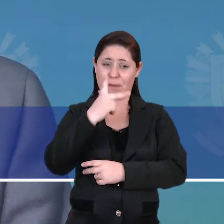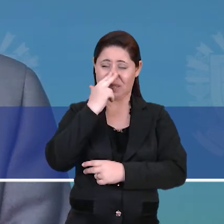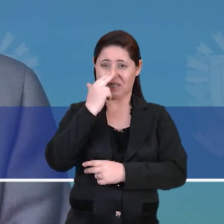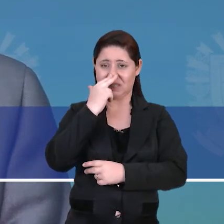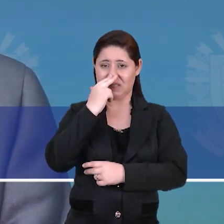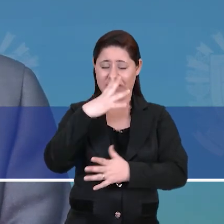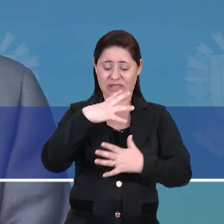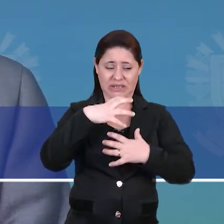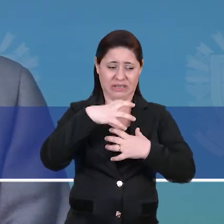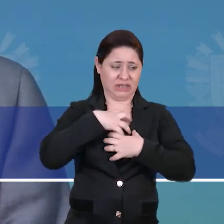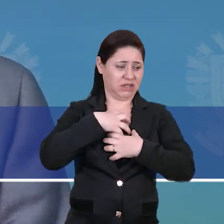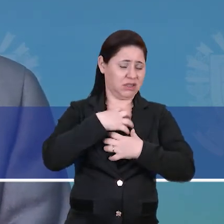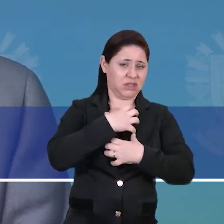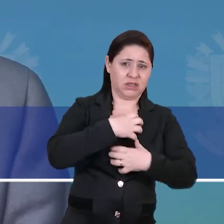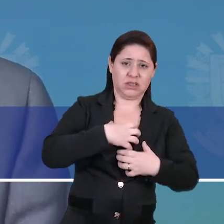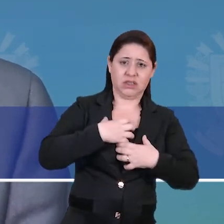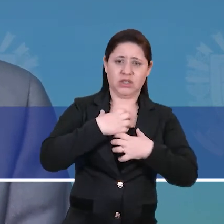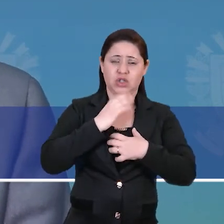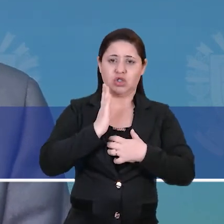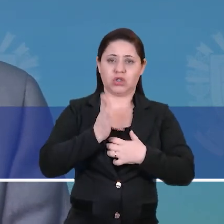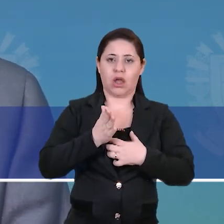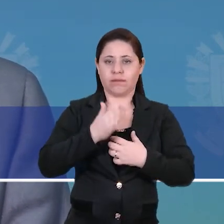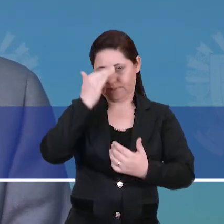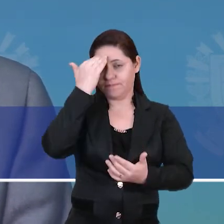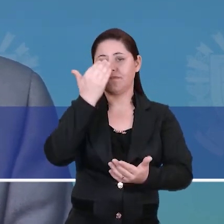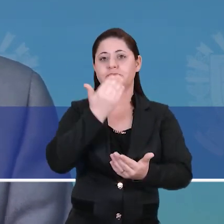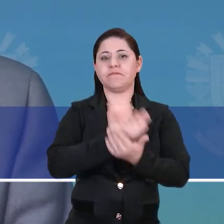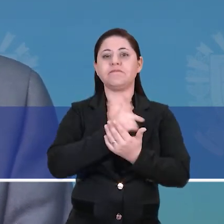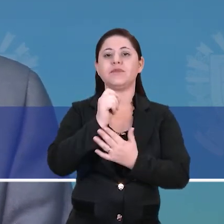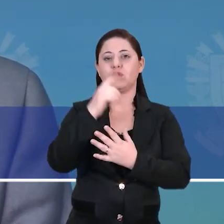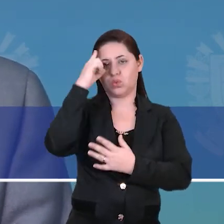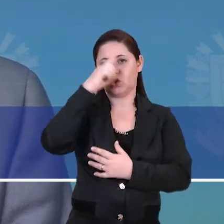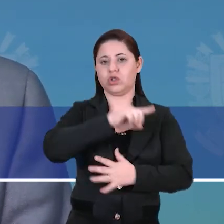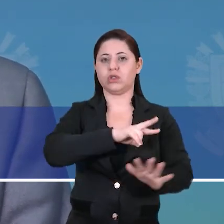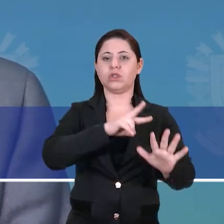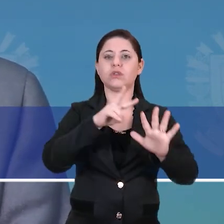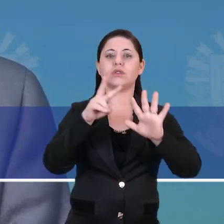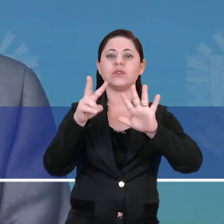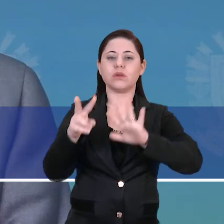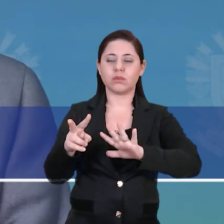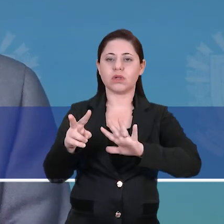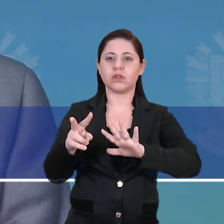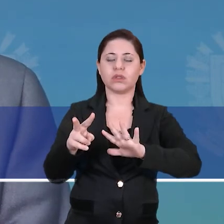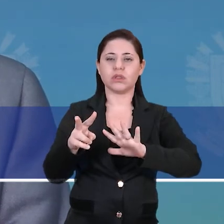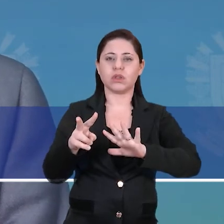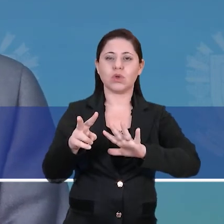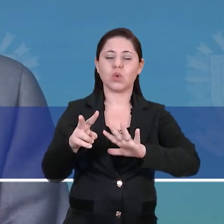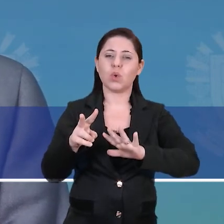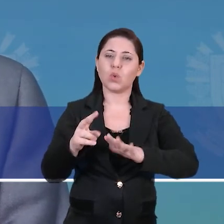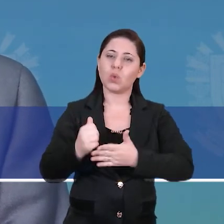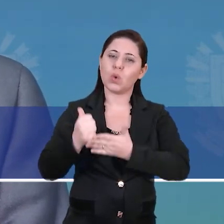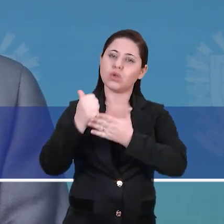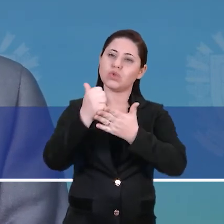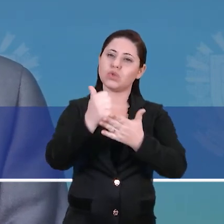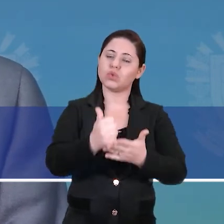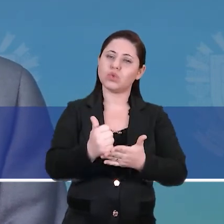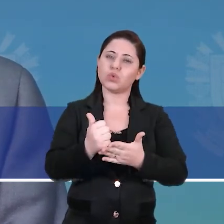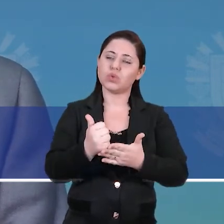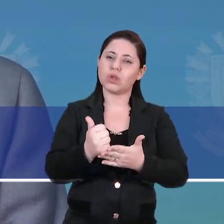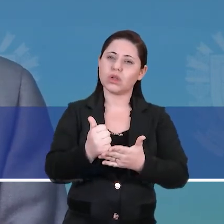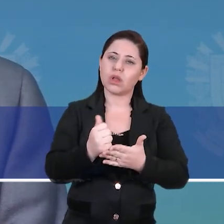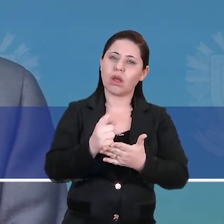causa esse tipo de reação. Então, creio que esse dia da semana, com